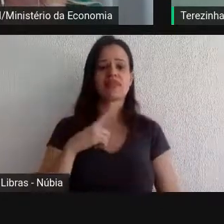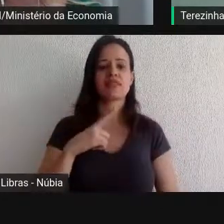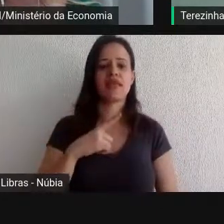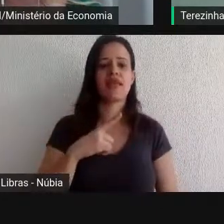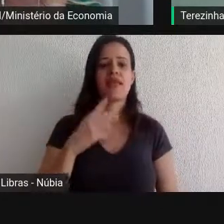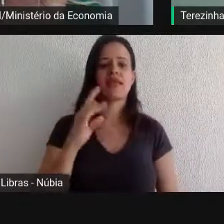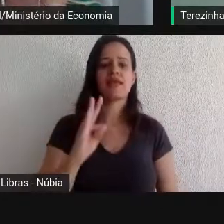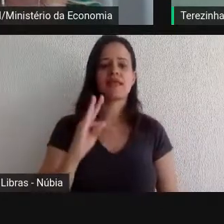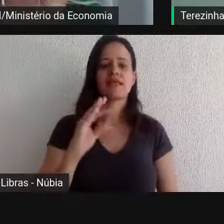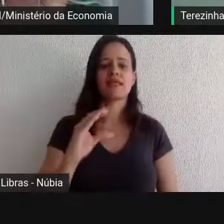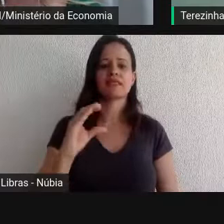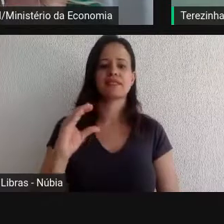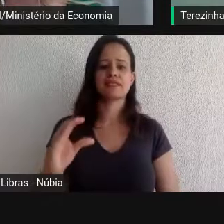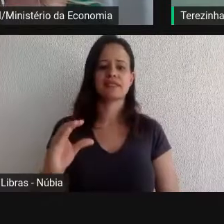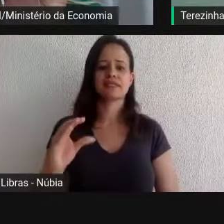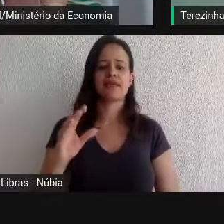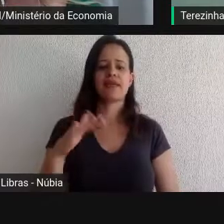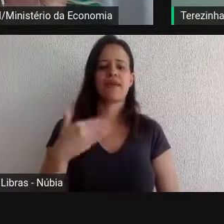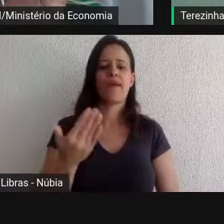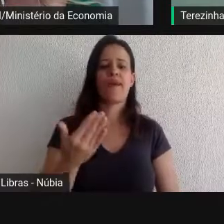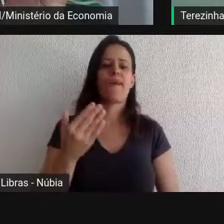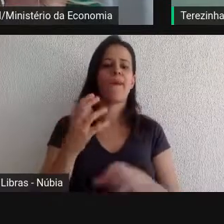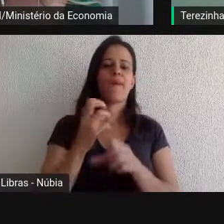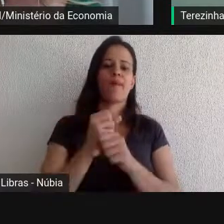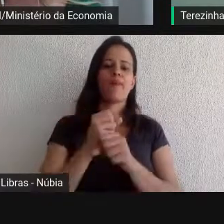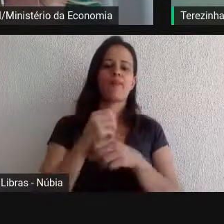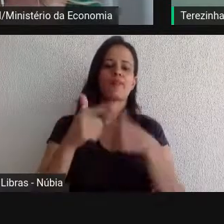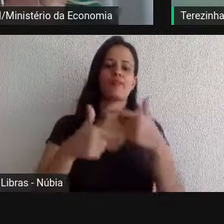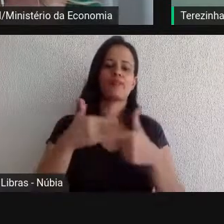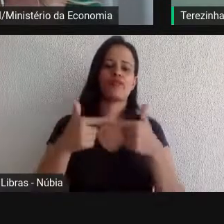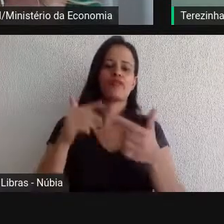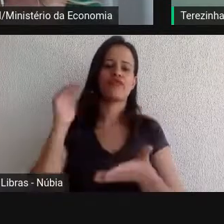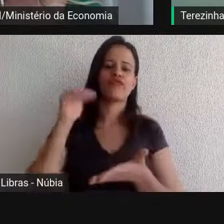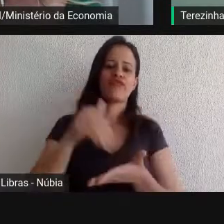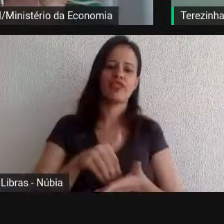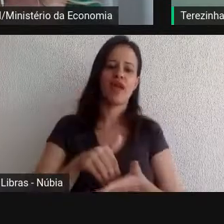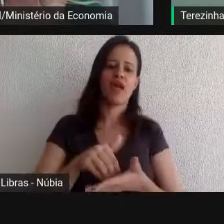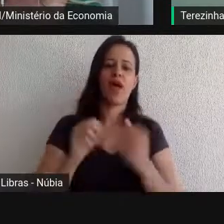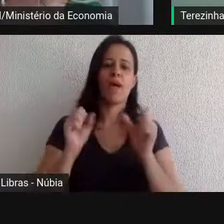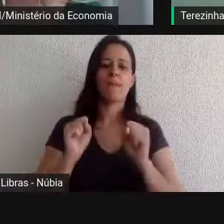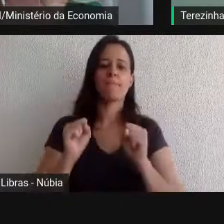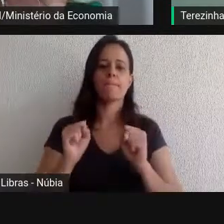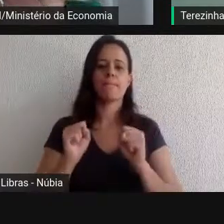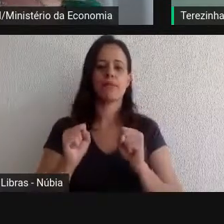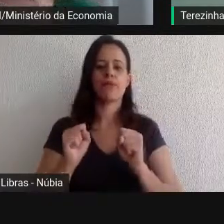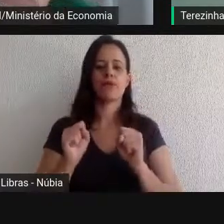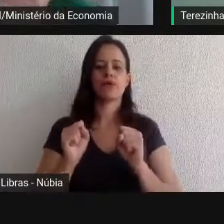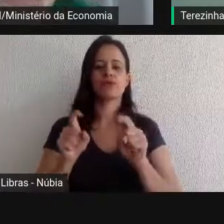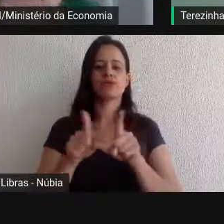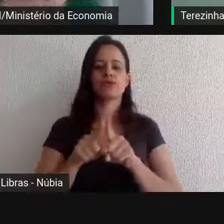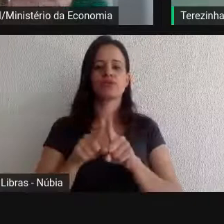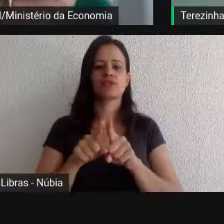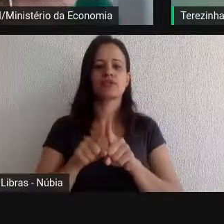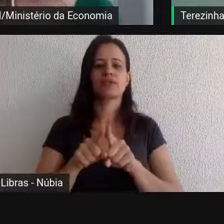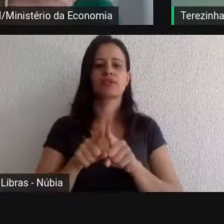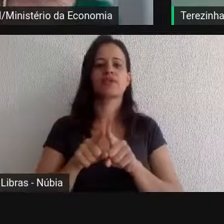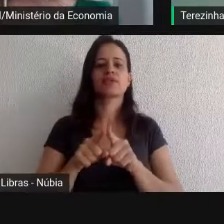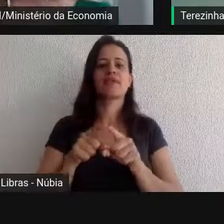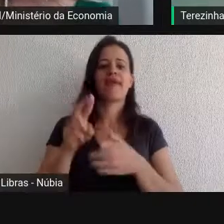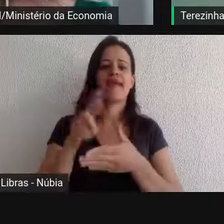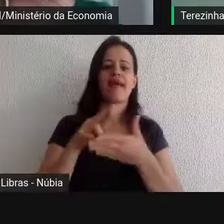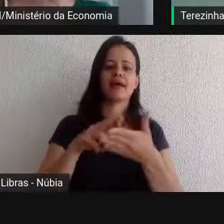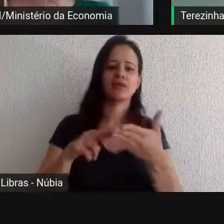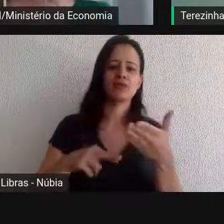pode vir de variadas formas. Ele pode ser tanto uma dissertação, quanto um relatório,